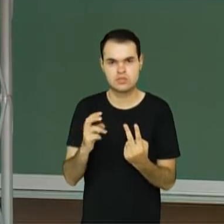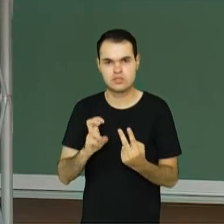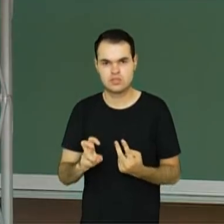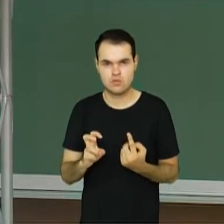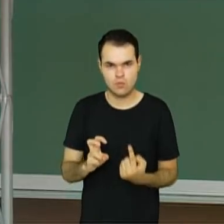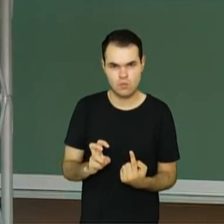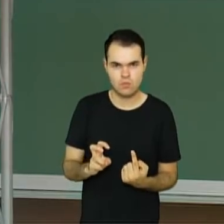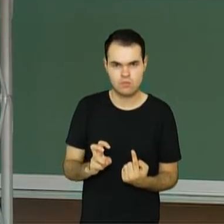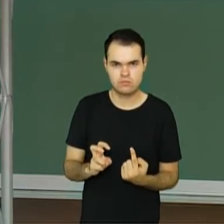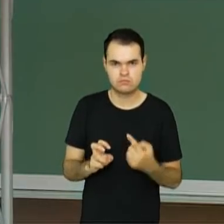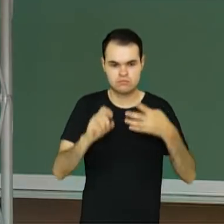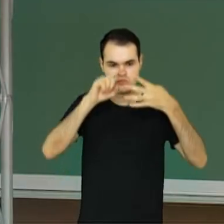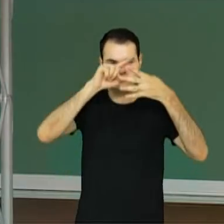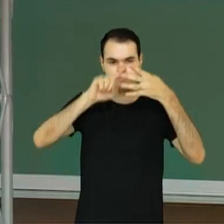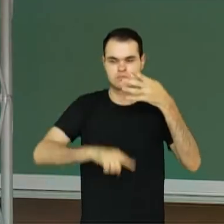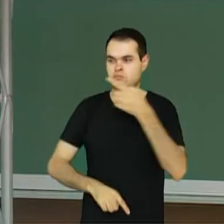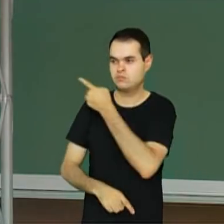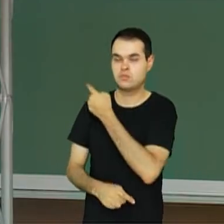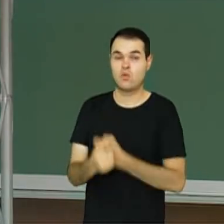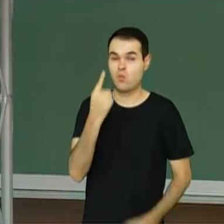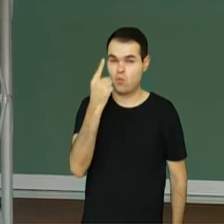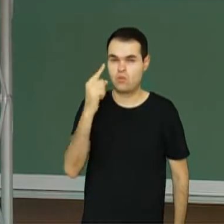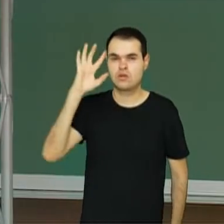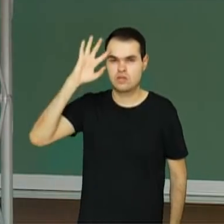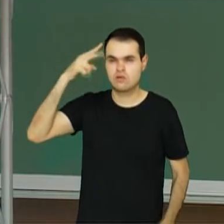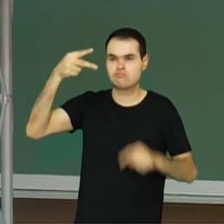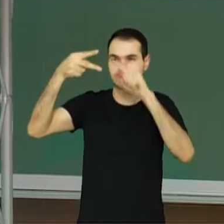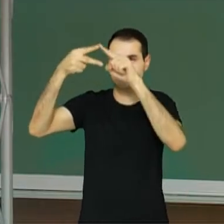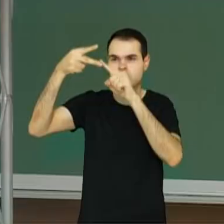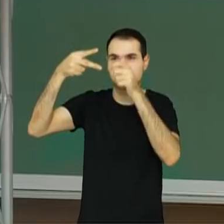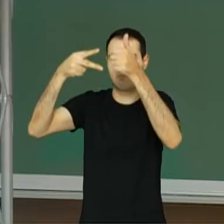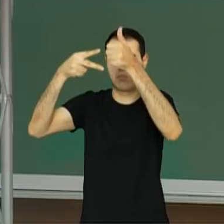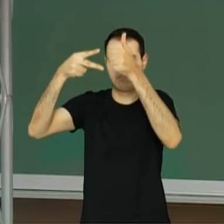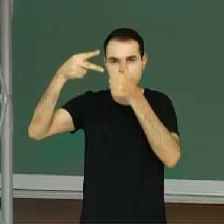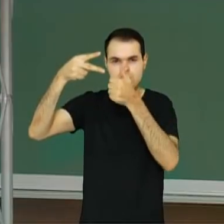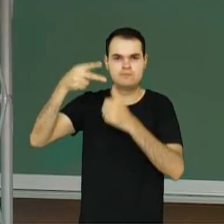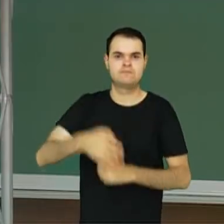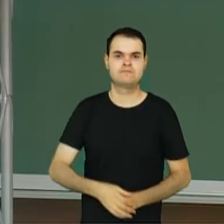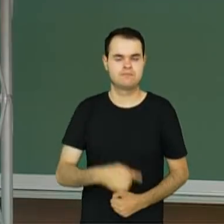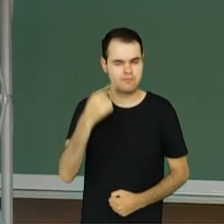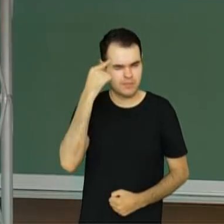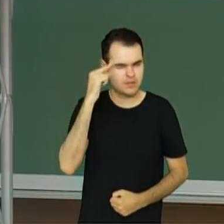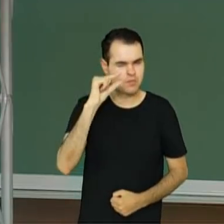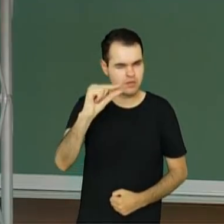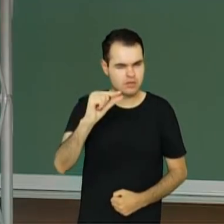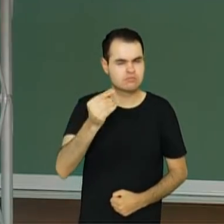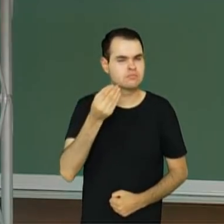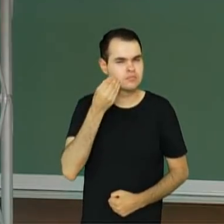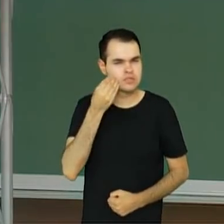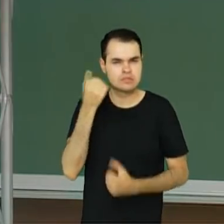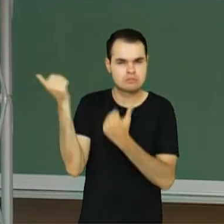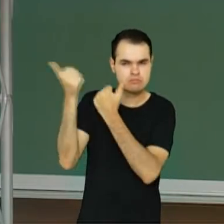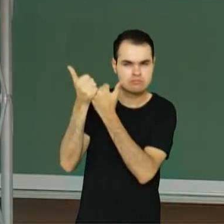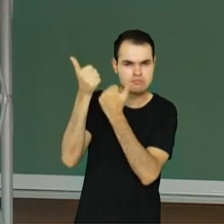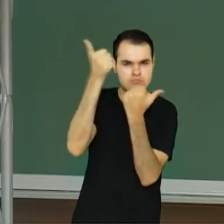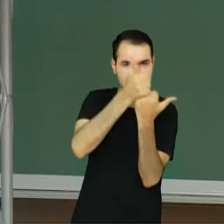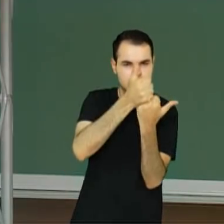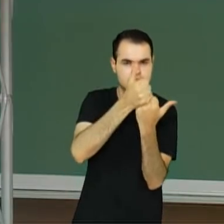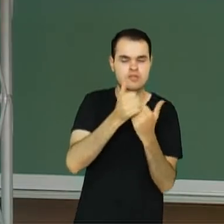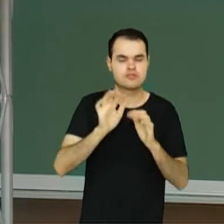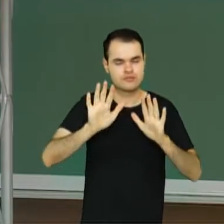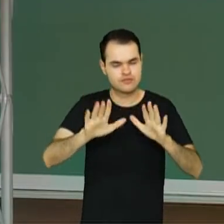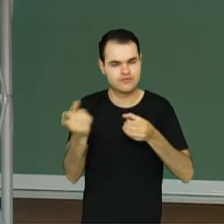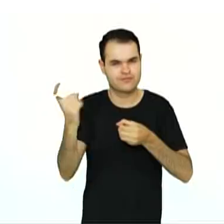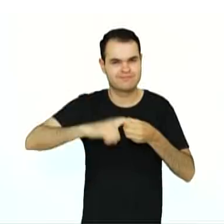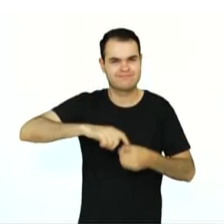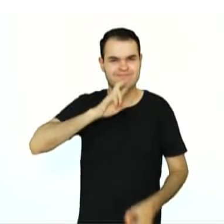1. Existe um único par ordenado que resolve as duas equações ao mesmo tempo. Pense um pouquinho, faça as substituições ali e a gente já